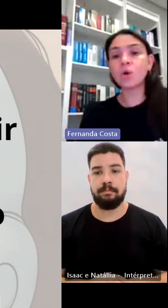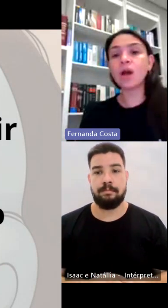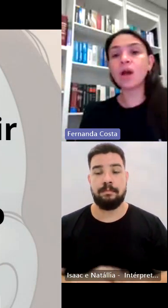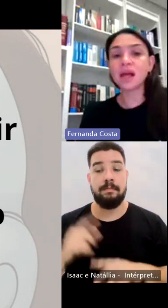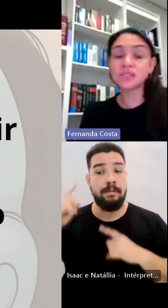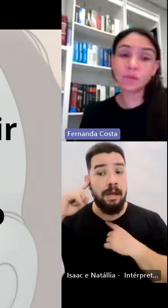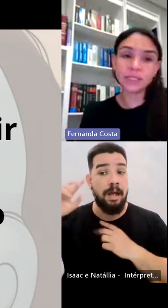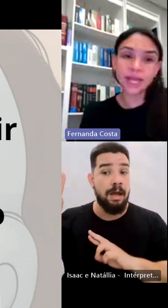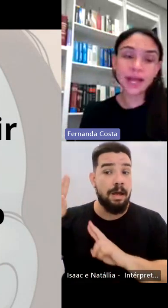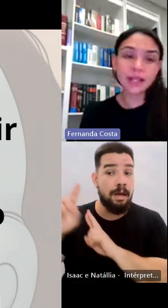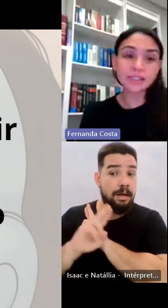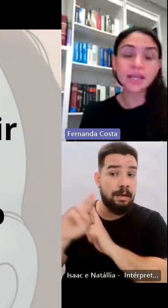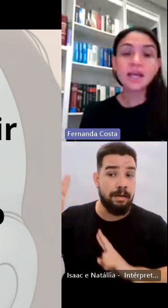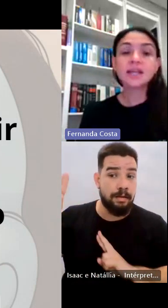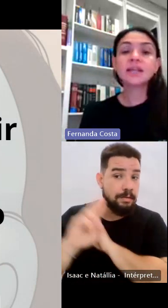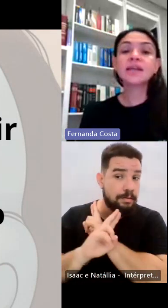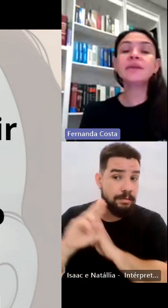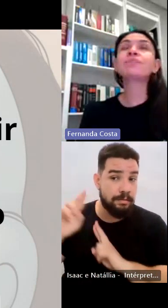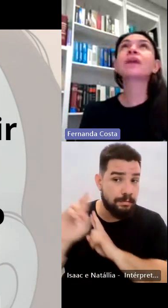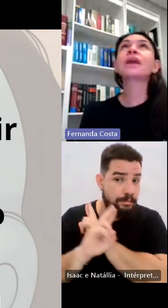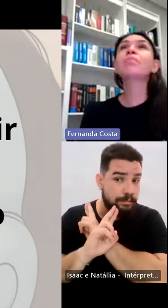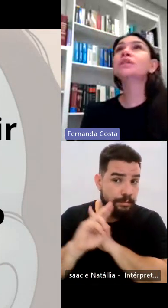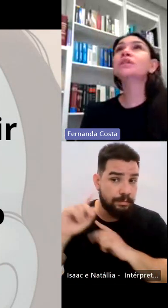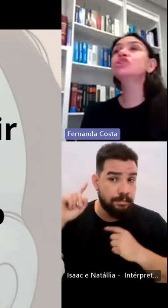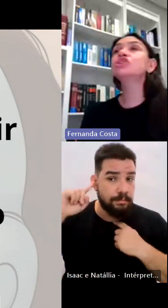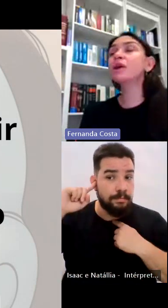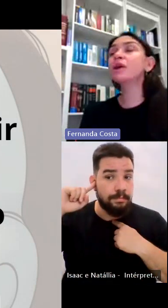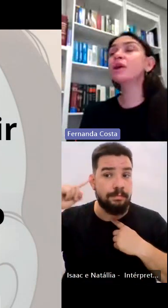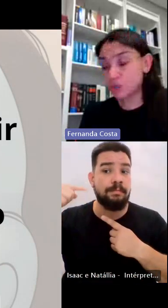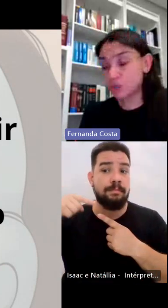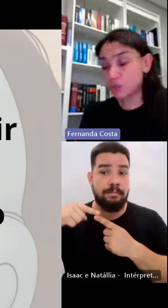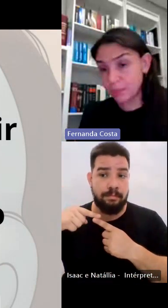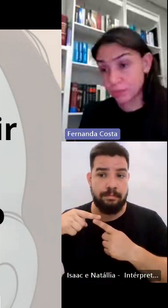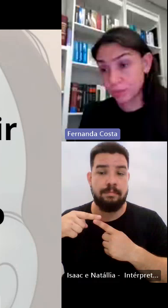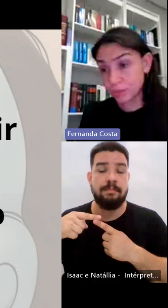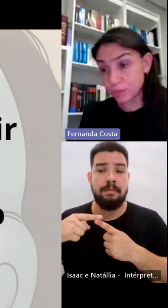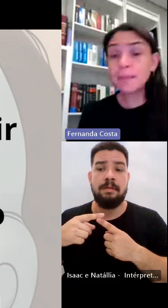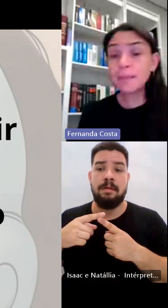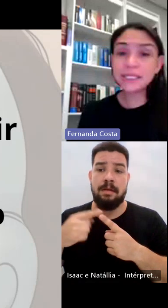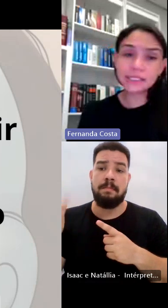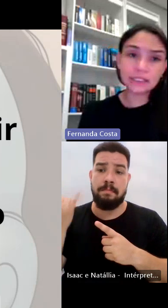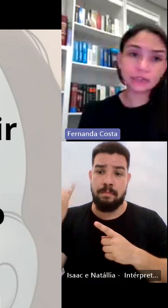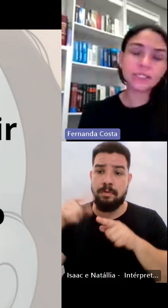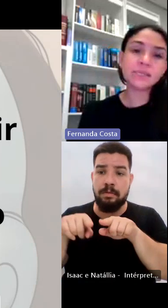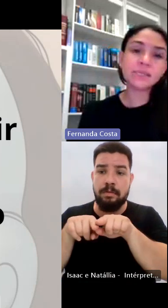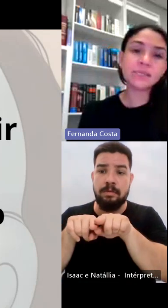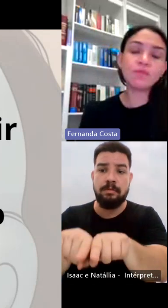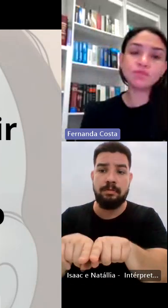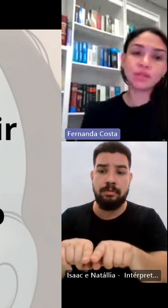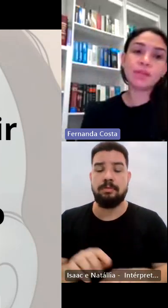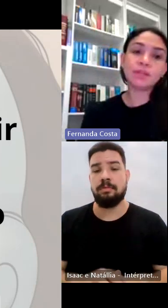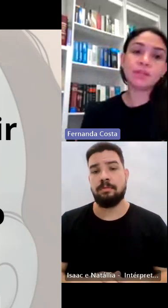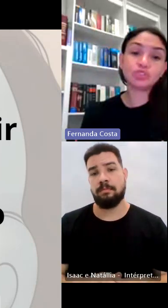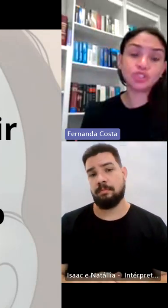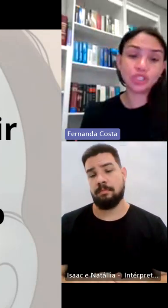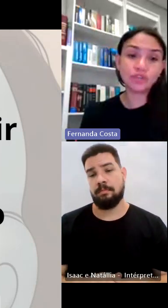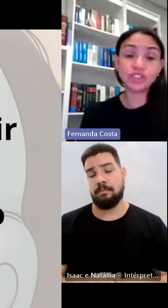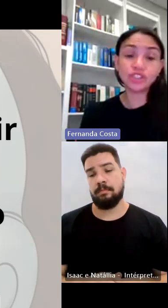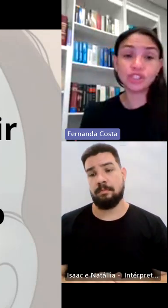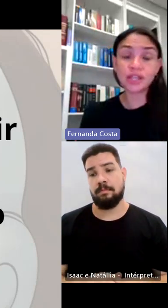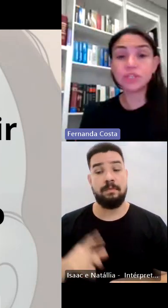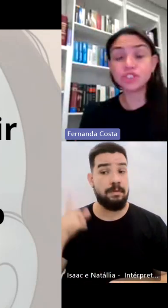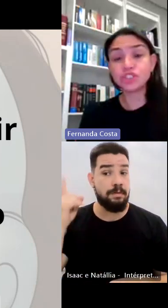essa correlação entre elas, né, é importante para o bom funcionamento. E pensando nesse bom funcionamento